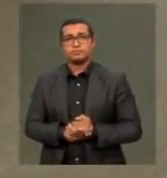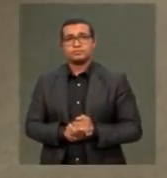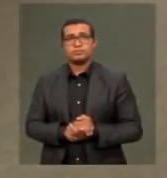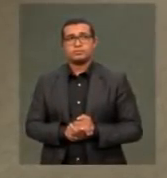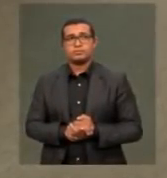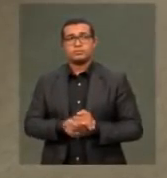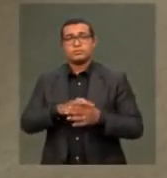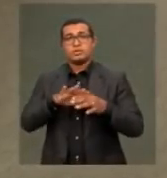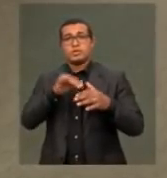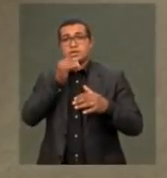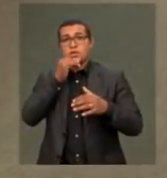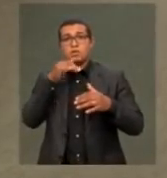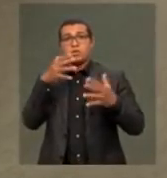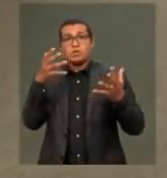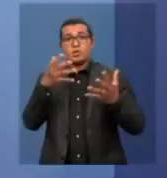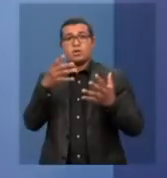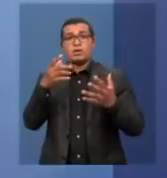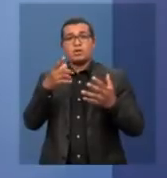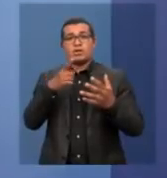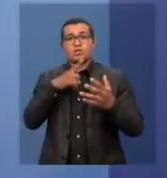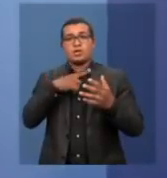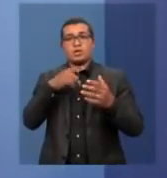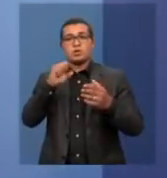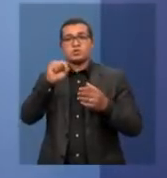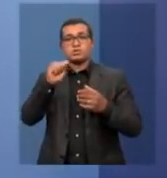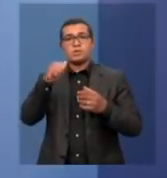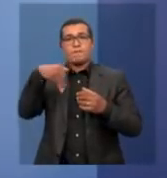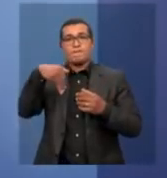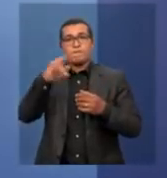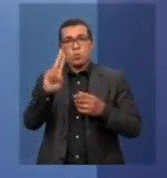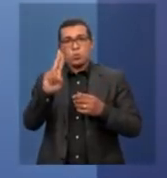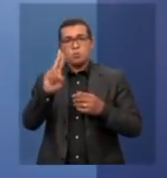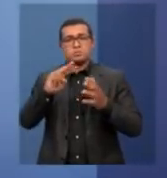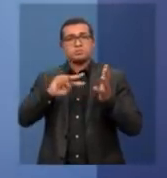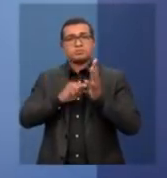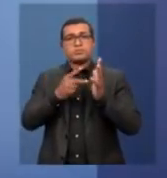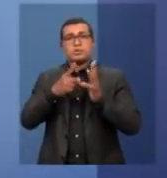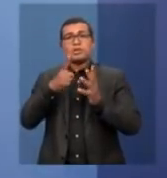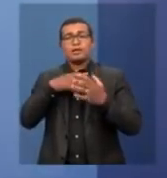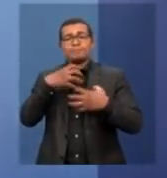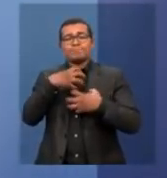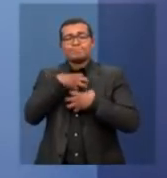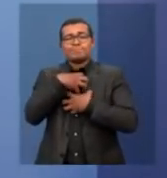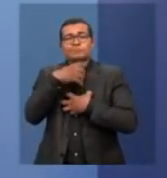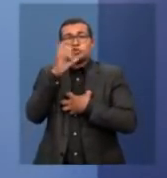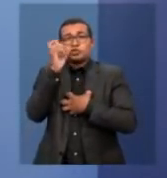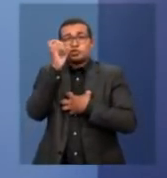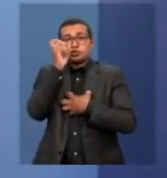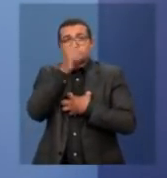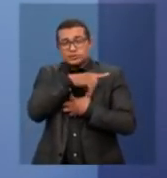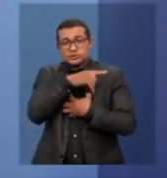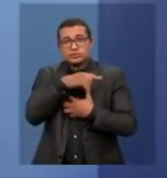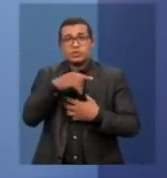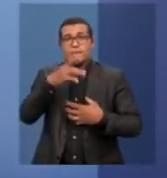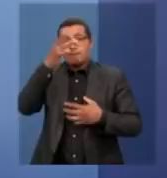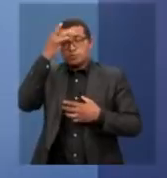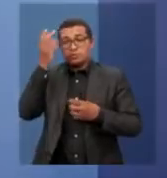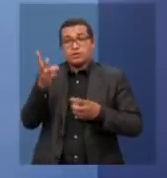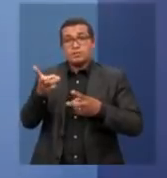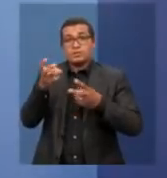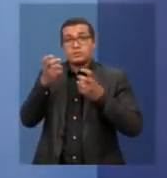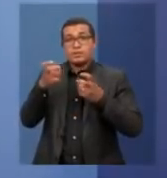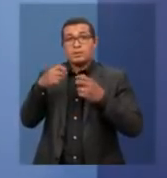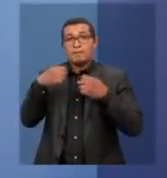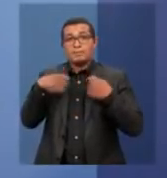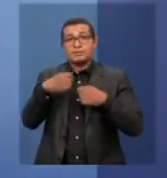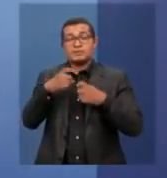samu que não se estende ao interior do estado nós temos dificuldade as pessoas dizem isso das pesquisas que precisa de